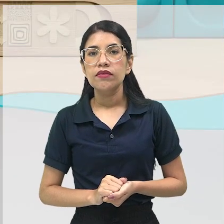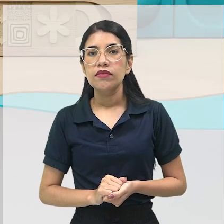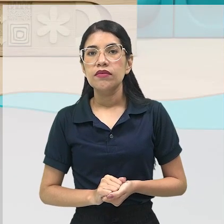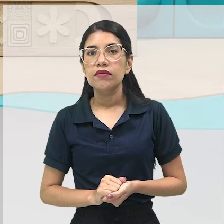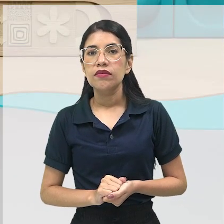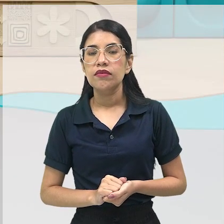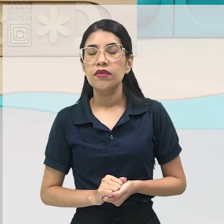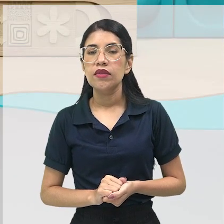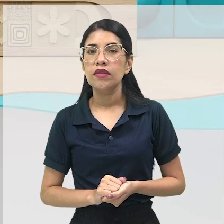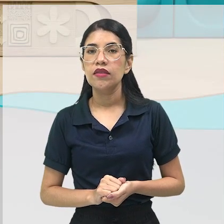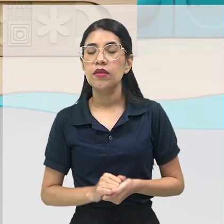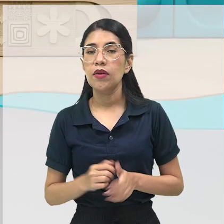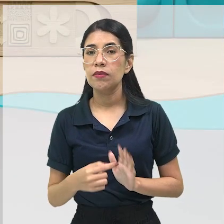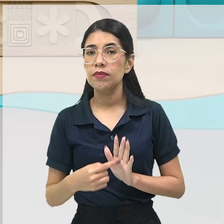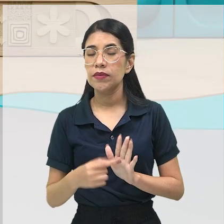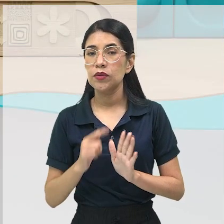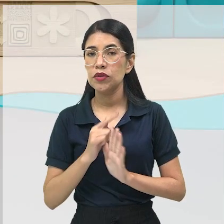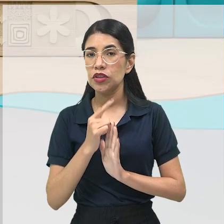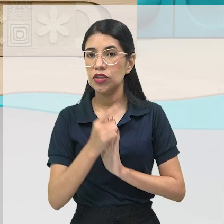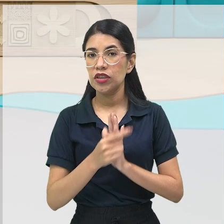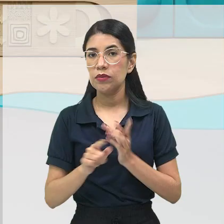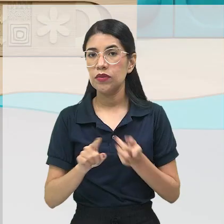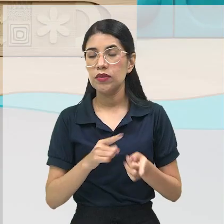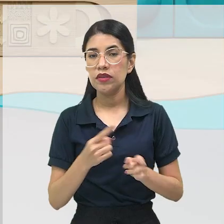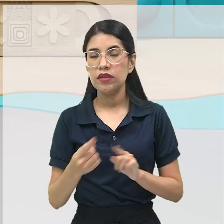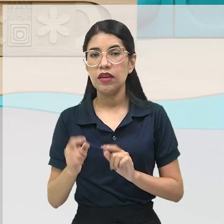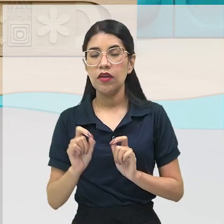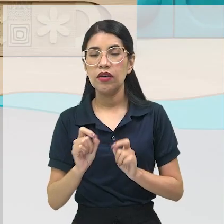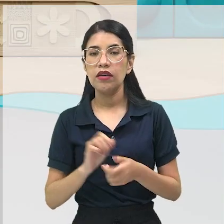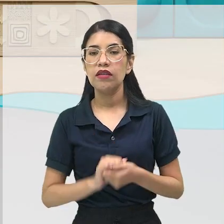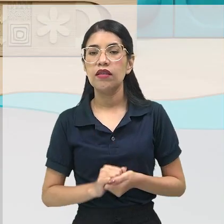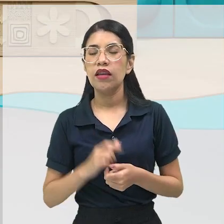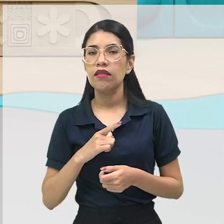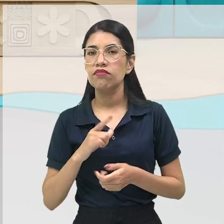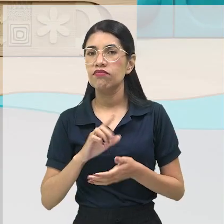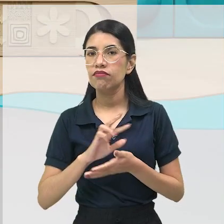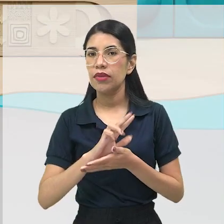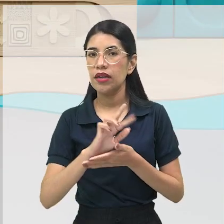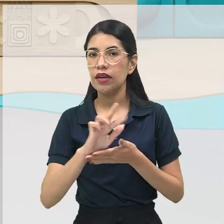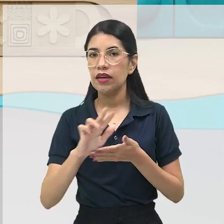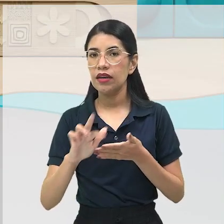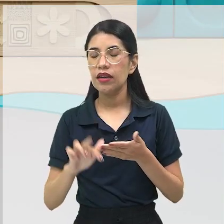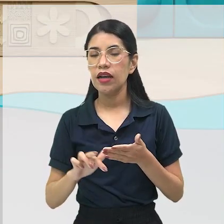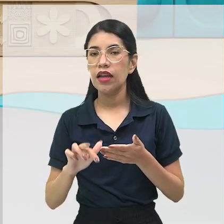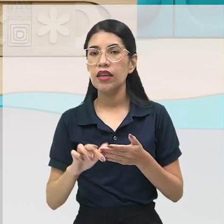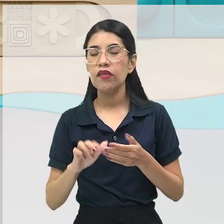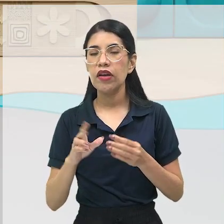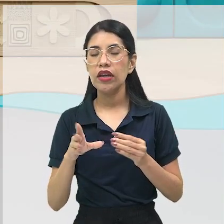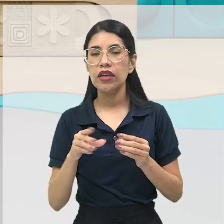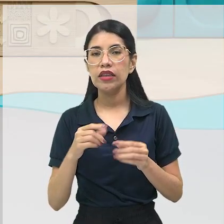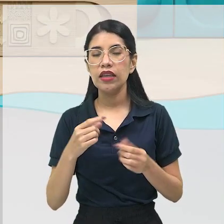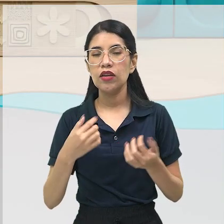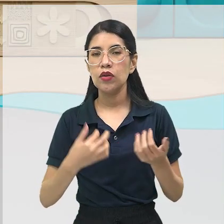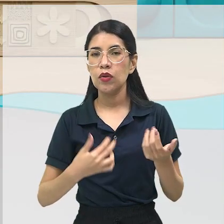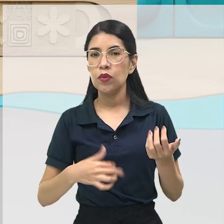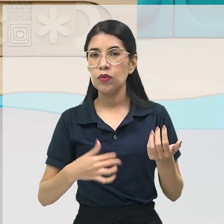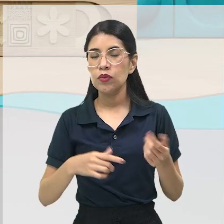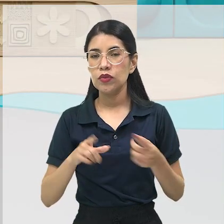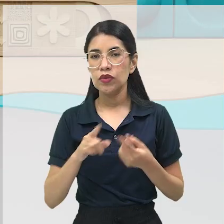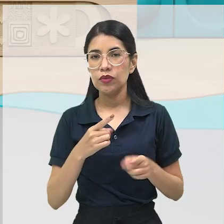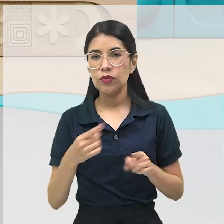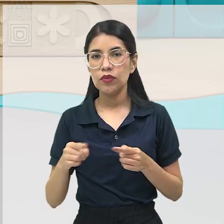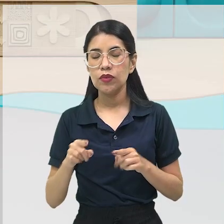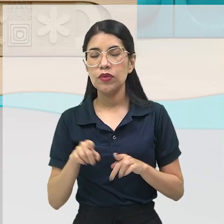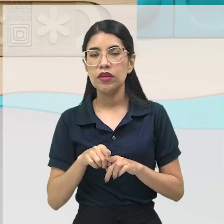de trazer o gênero, eu vou perceber que ele é essa coisa mais abrangente, que vai juntar todos os instrumentos musicais,